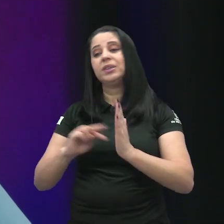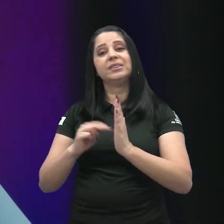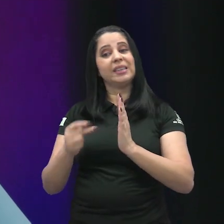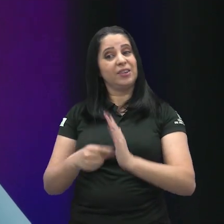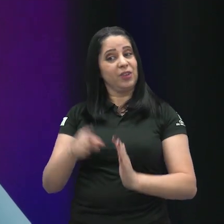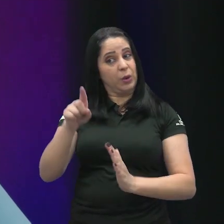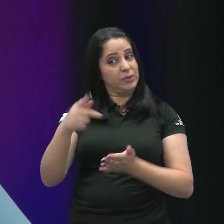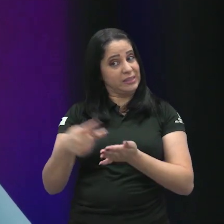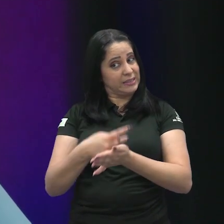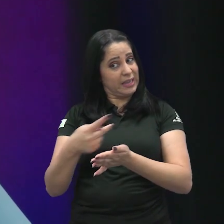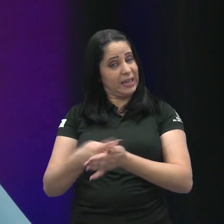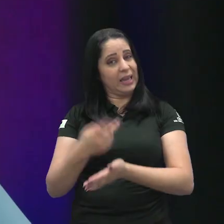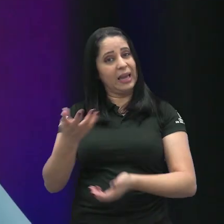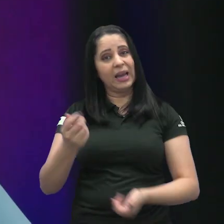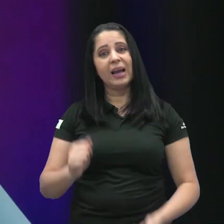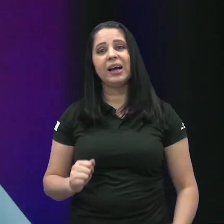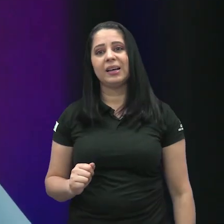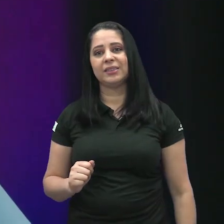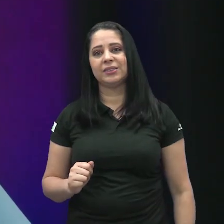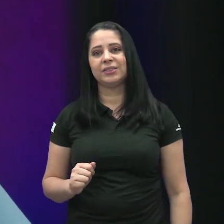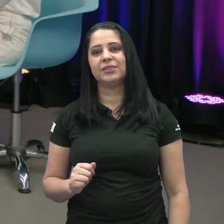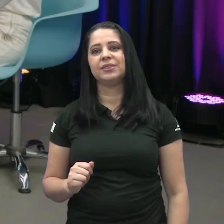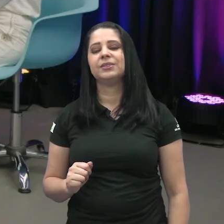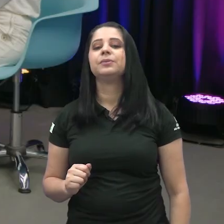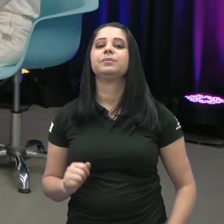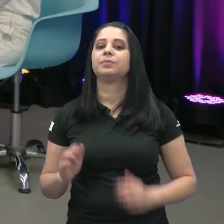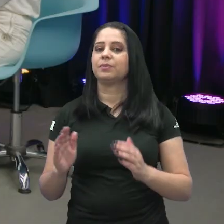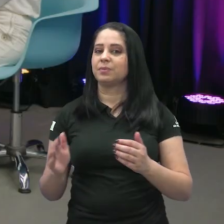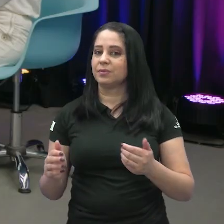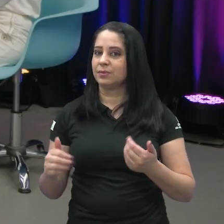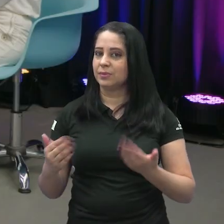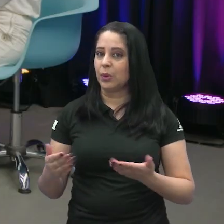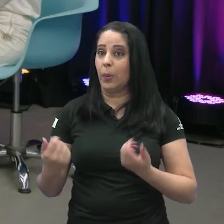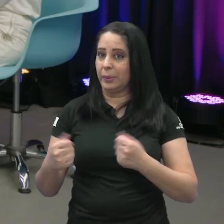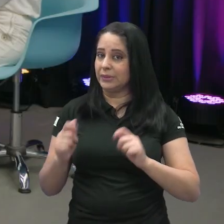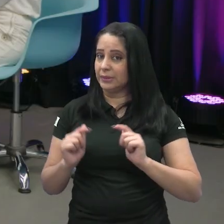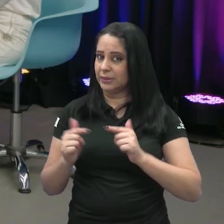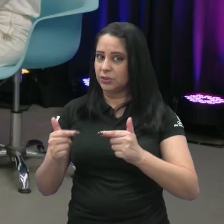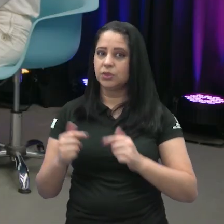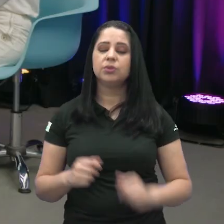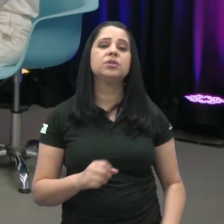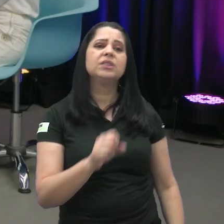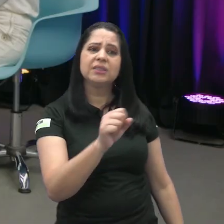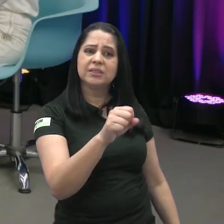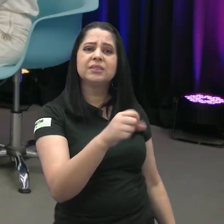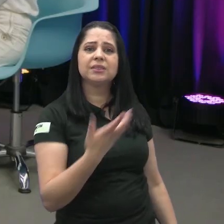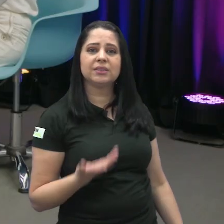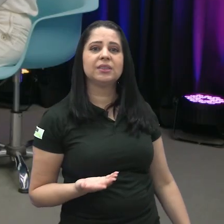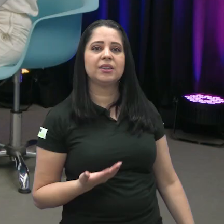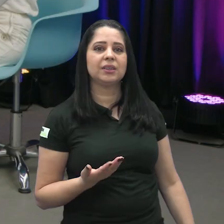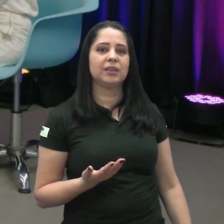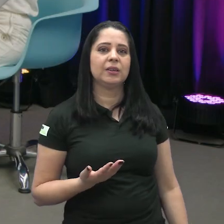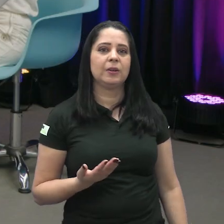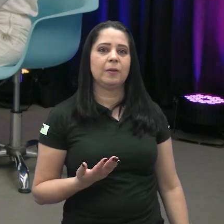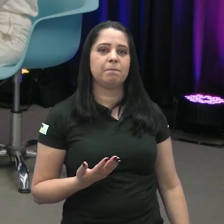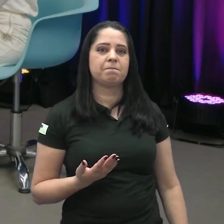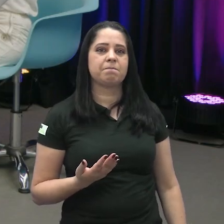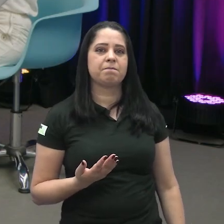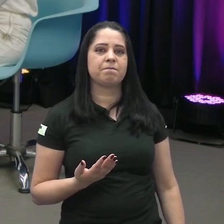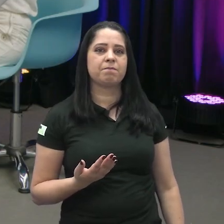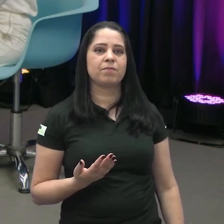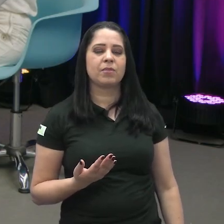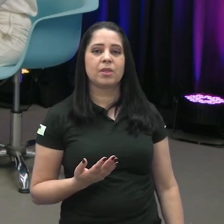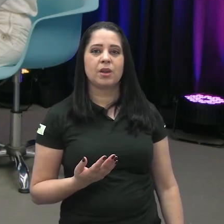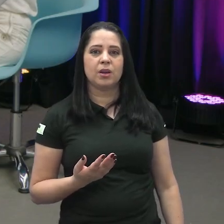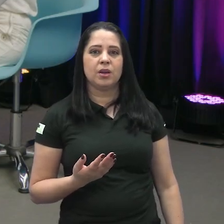está ecoando aí que ele está pegando. Exato. Então, é esse trabalho, né, que a gente tem que fazer. E é aquele ponto, eu acho que